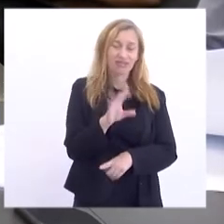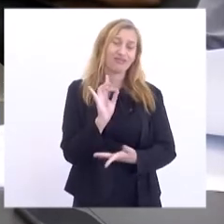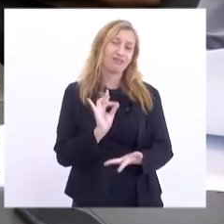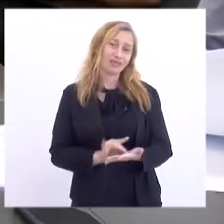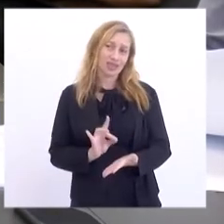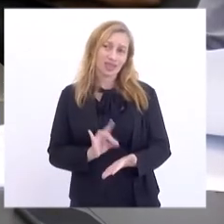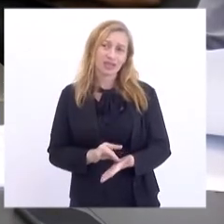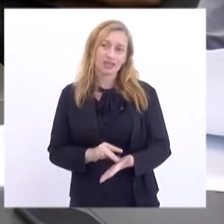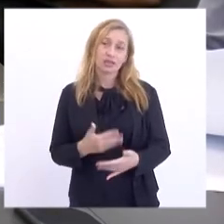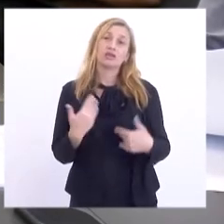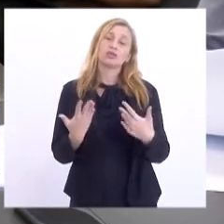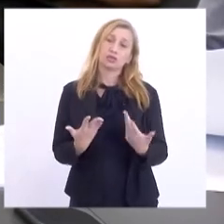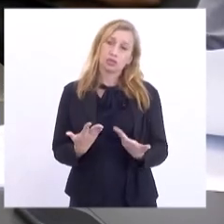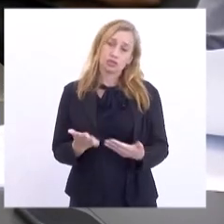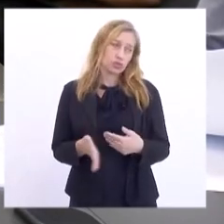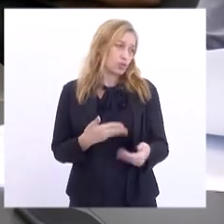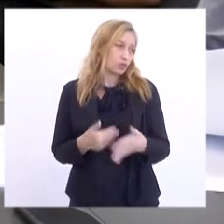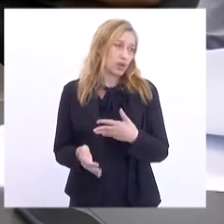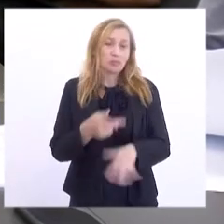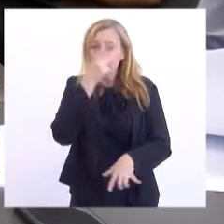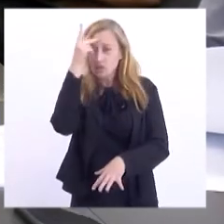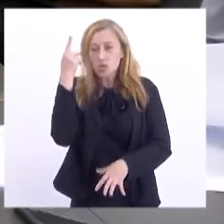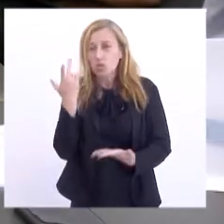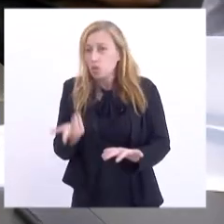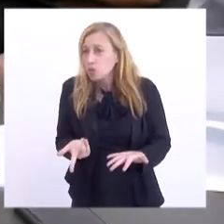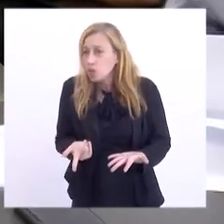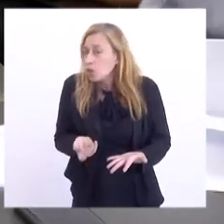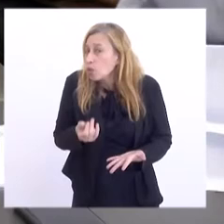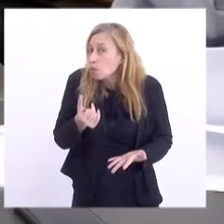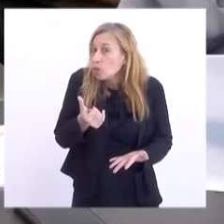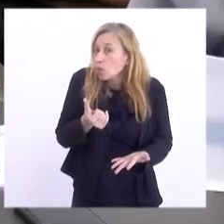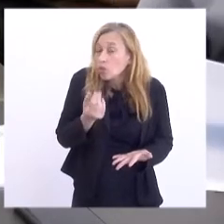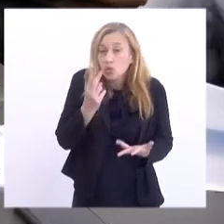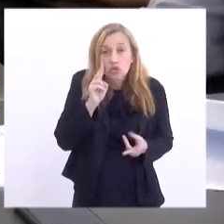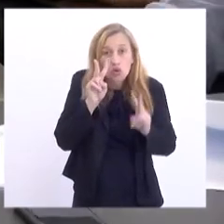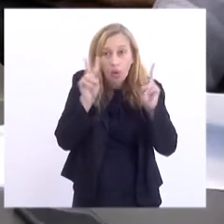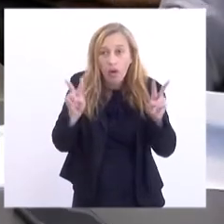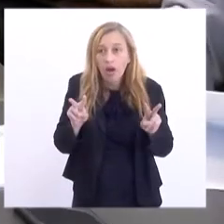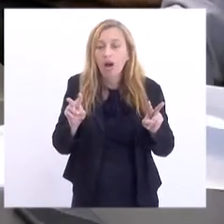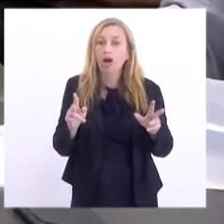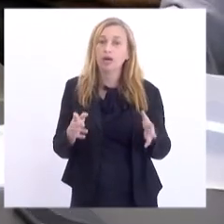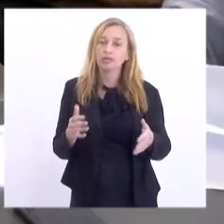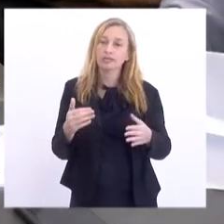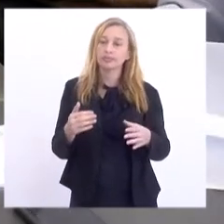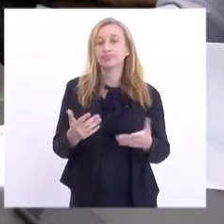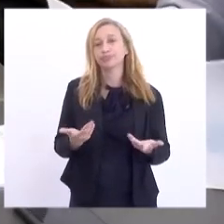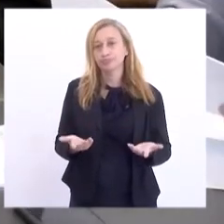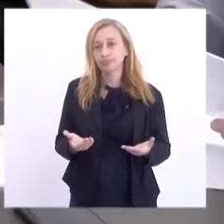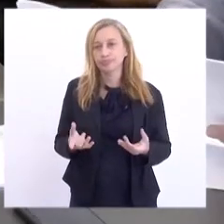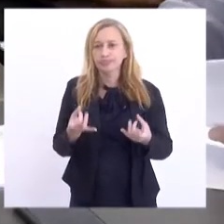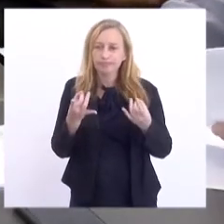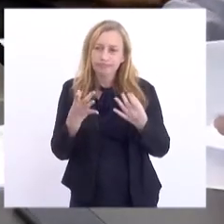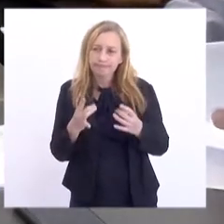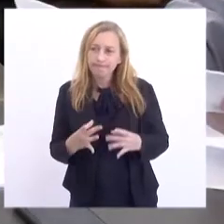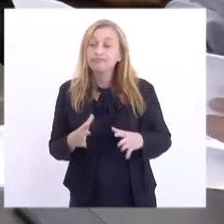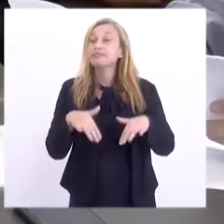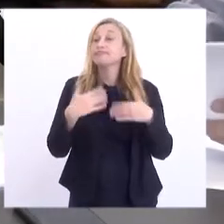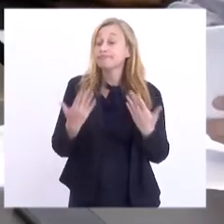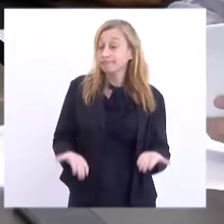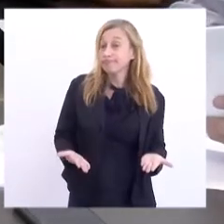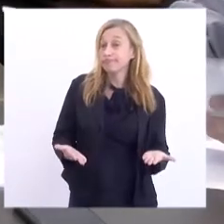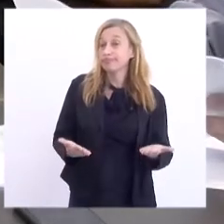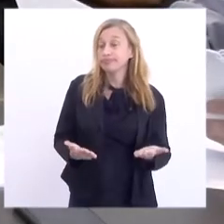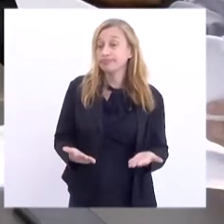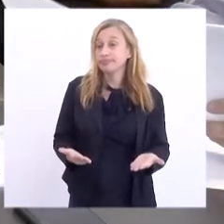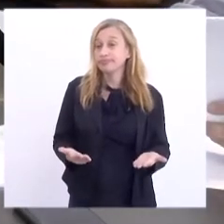realmente assusta qualquer pessoa com um pouco de olhar mais criterioso entendeu então